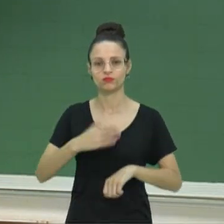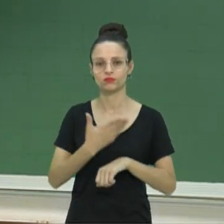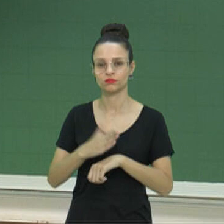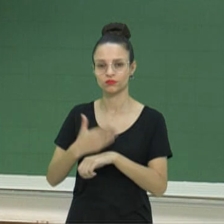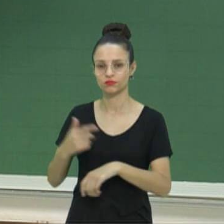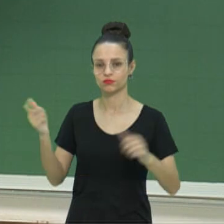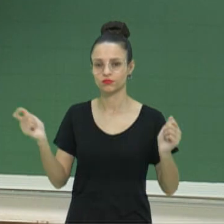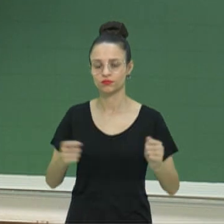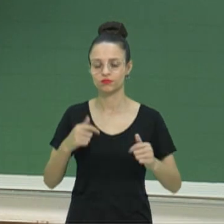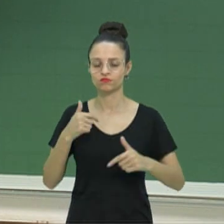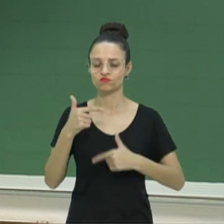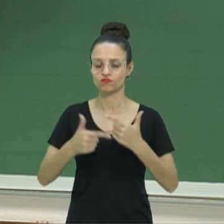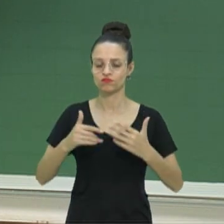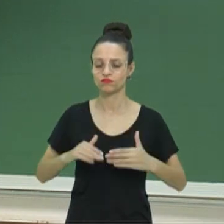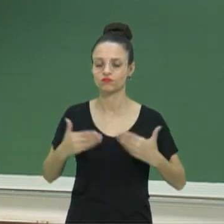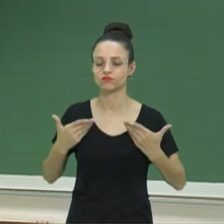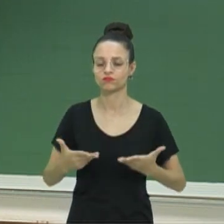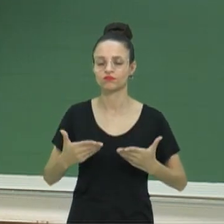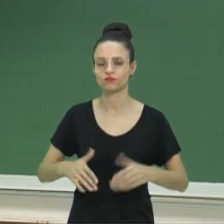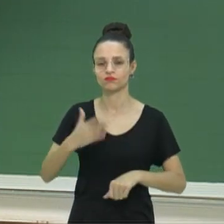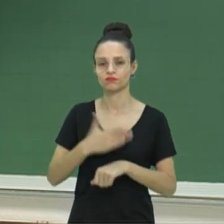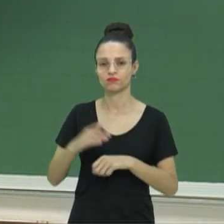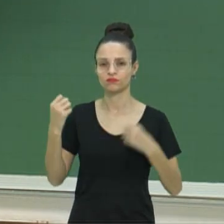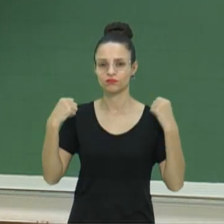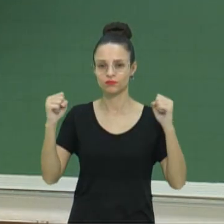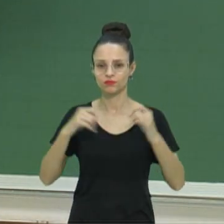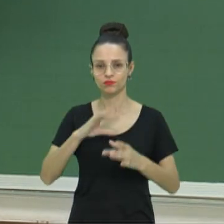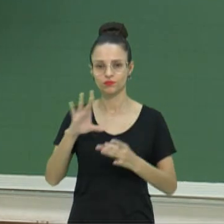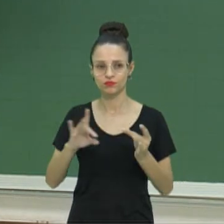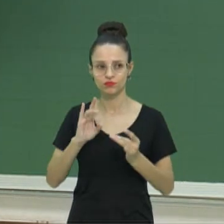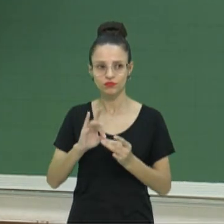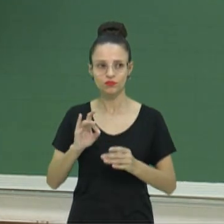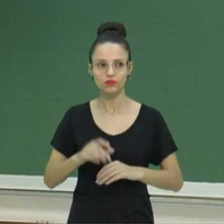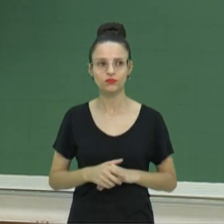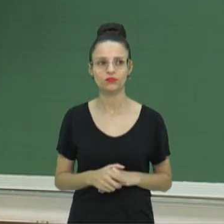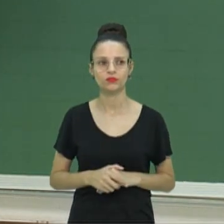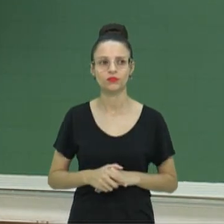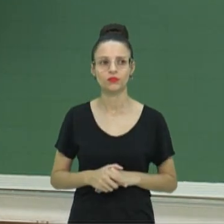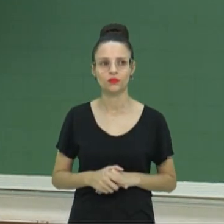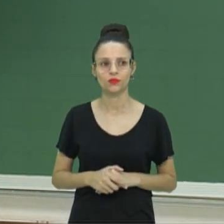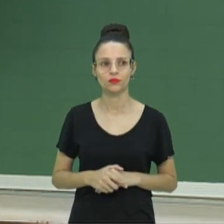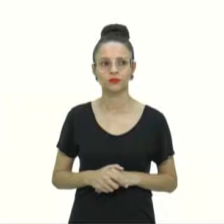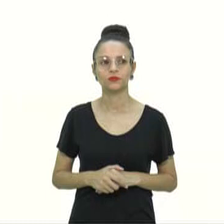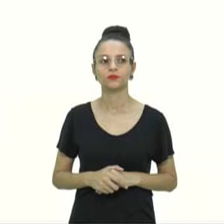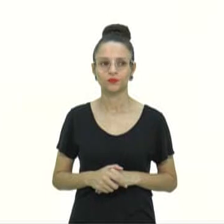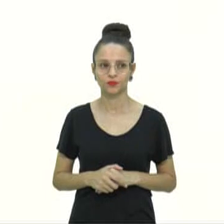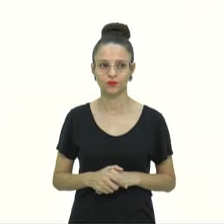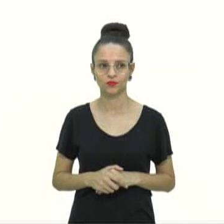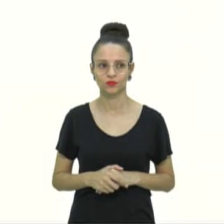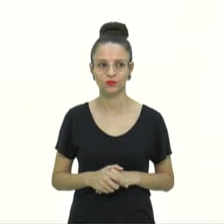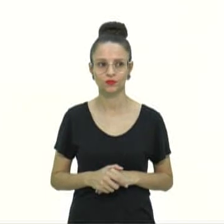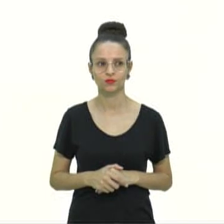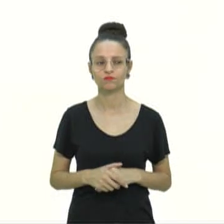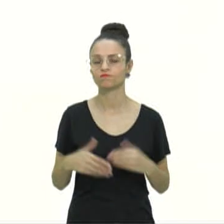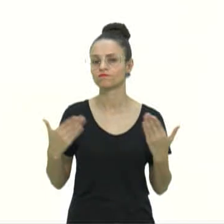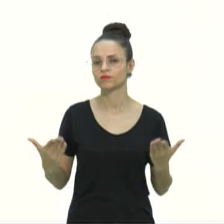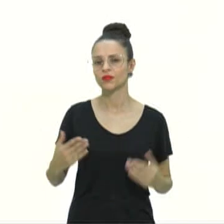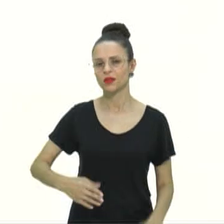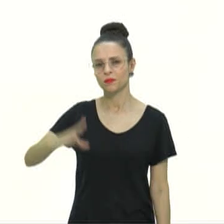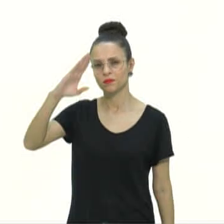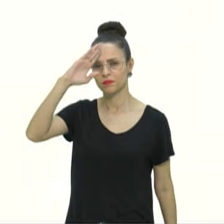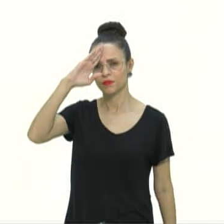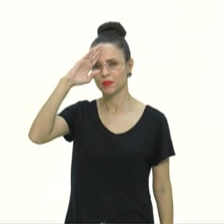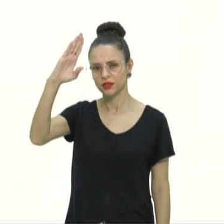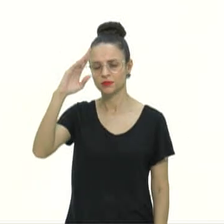que podem ser trabalhados através de exercícios específicos. A nossa atividade, nosso quiz, que fala o quê? Quais são os